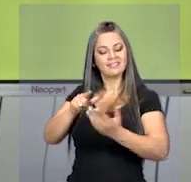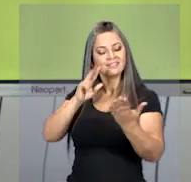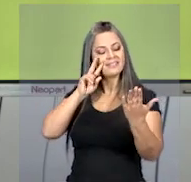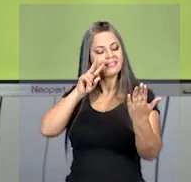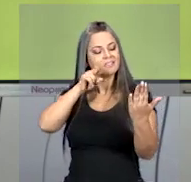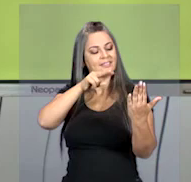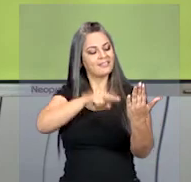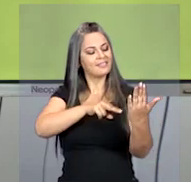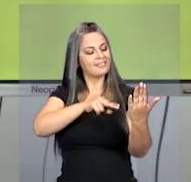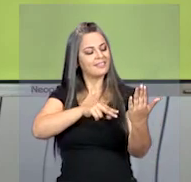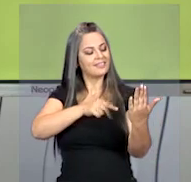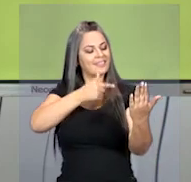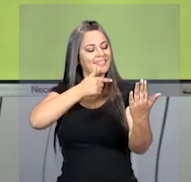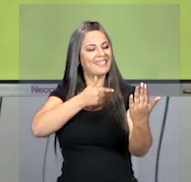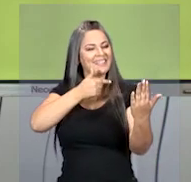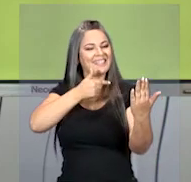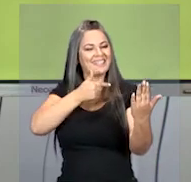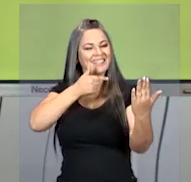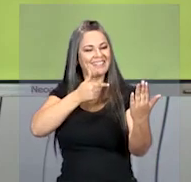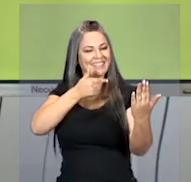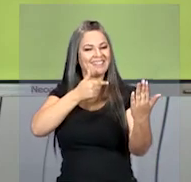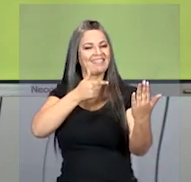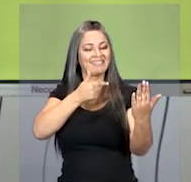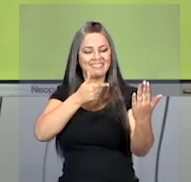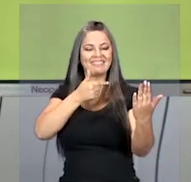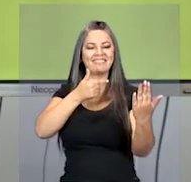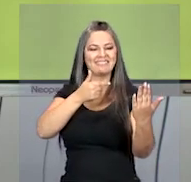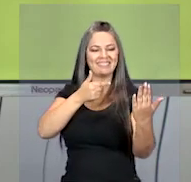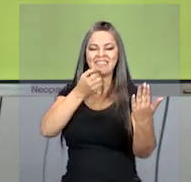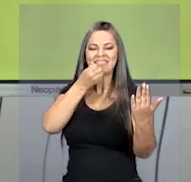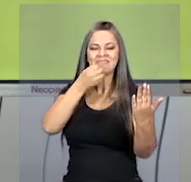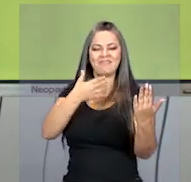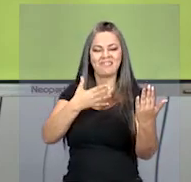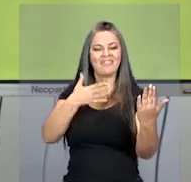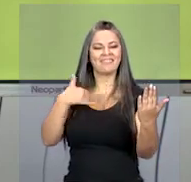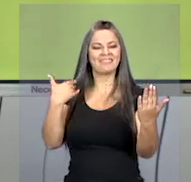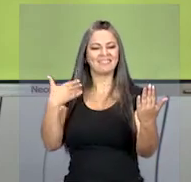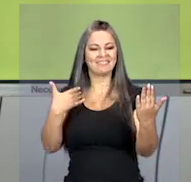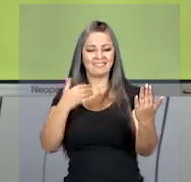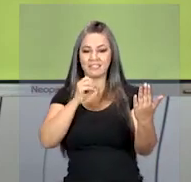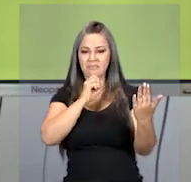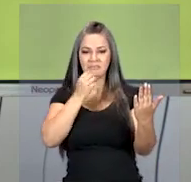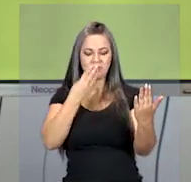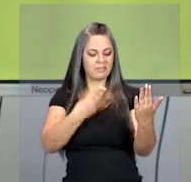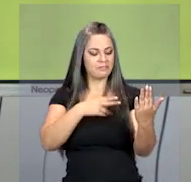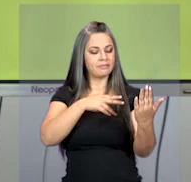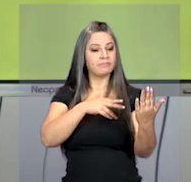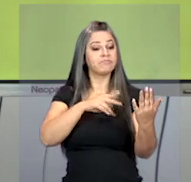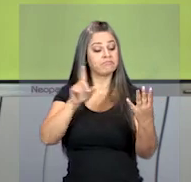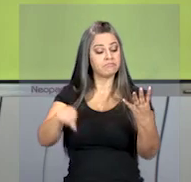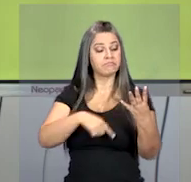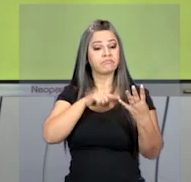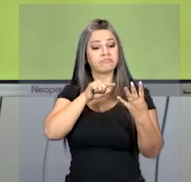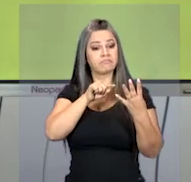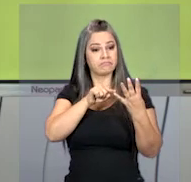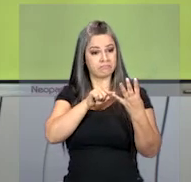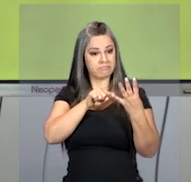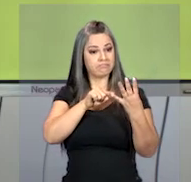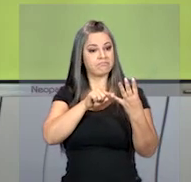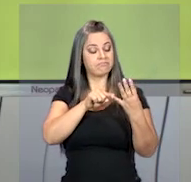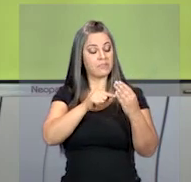se divertir, achar engraçado, né? Passar o tempo, vamos dizer assim. Nos ajuda a construir a